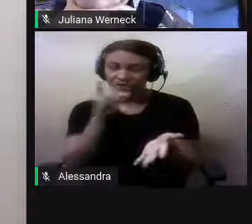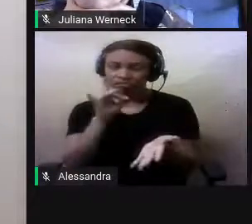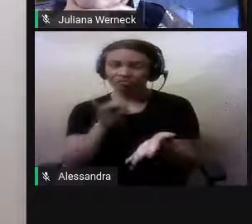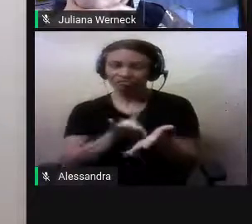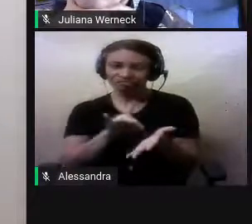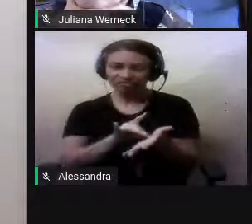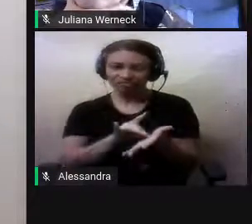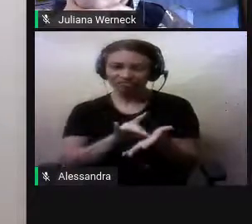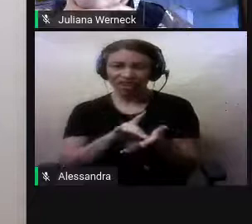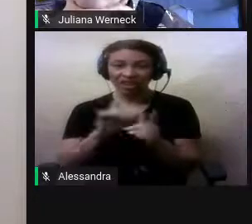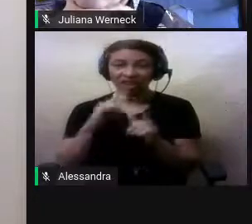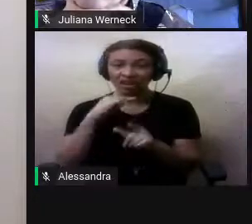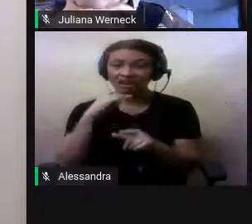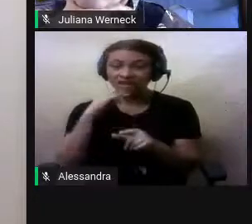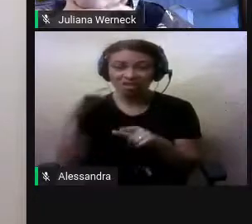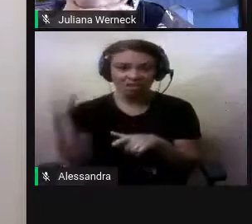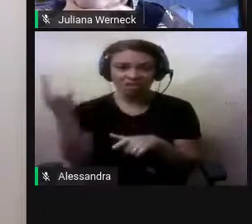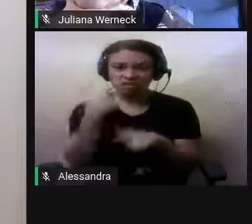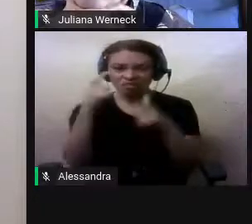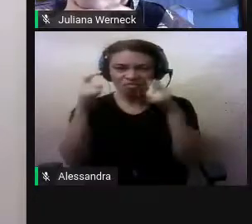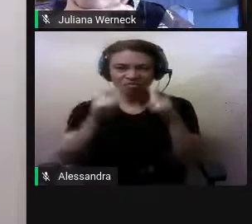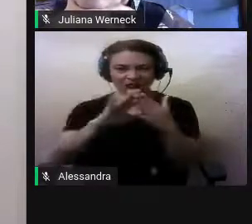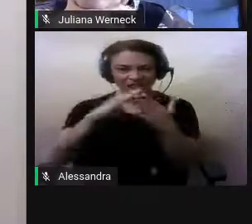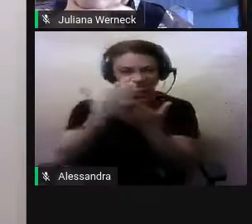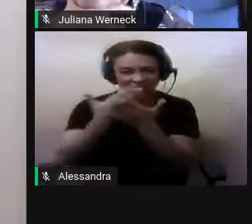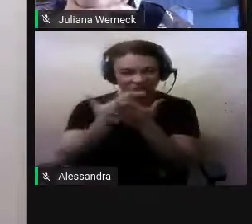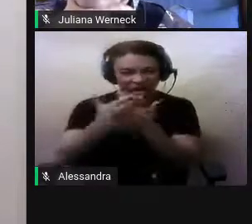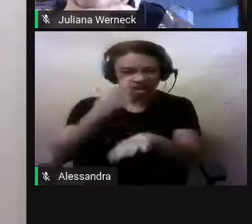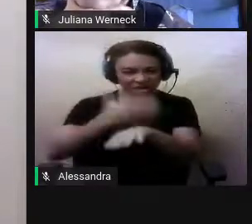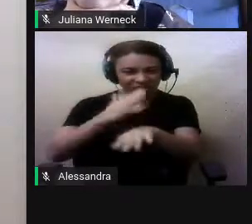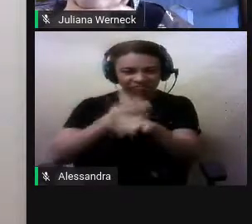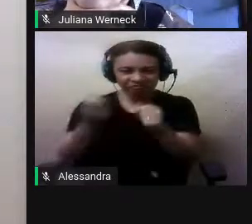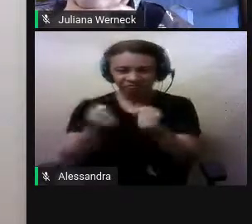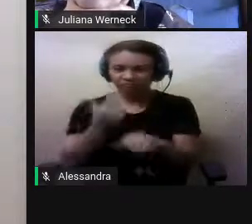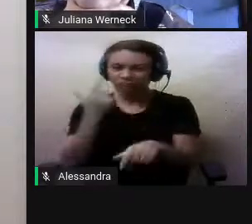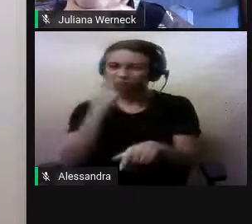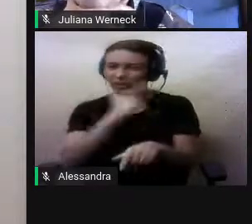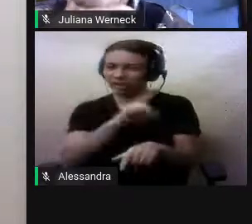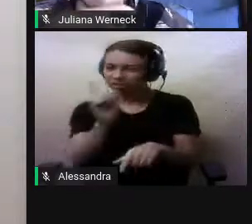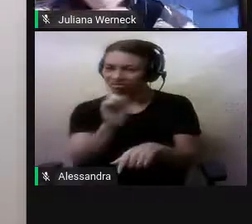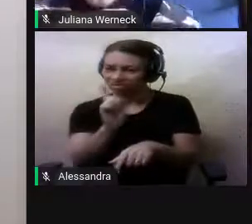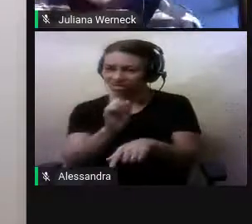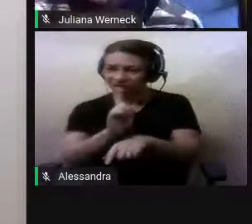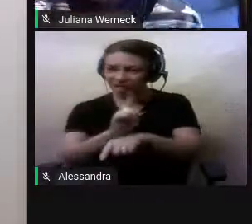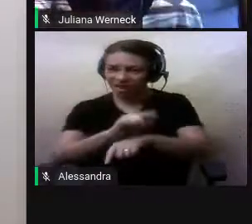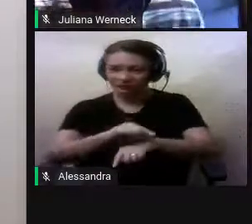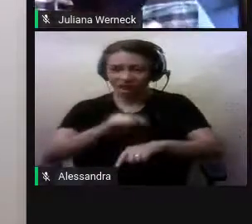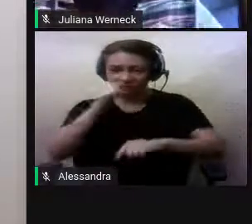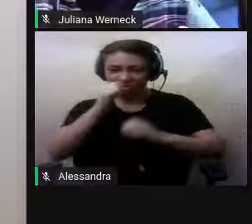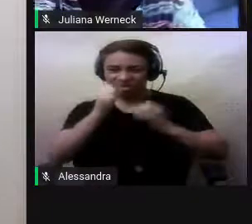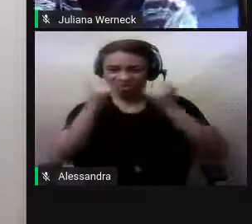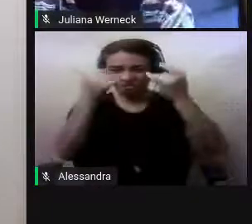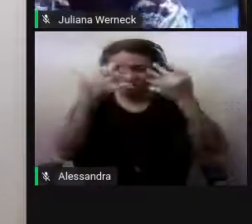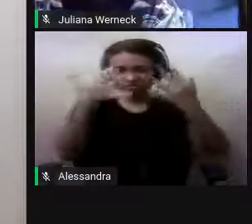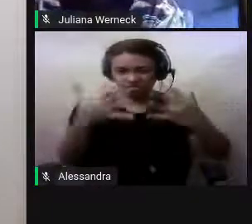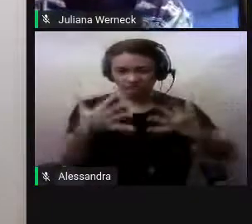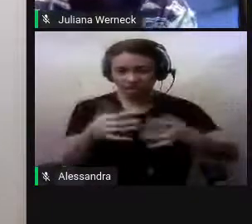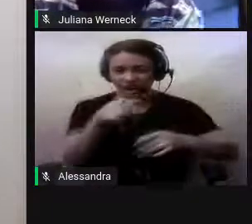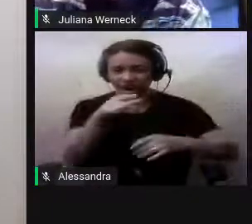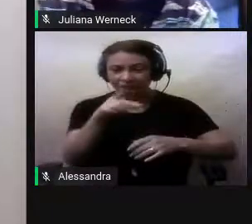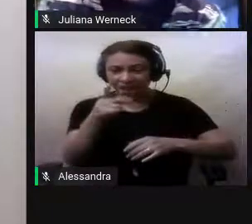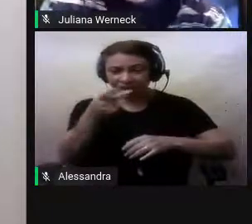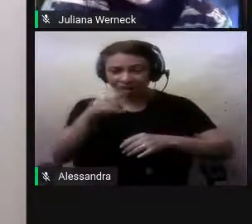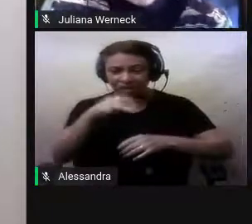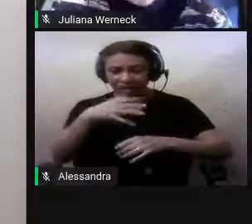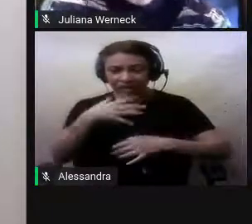acho que em nenhuma autoescola você vai conseguir um carro para te atender. Quando ela me falou isso, foi como se abrisse